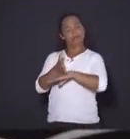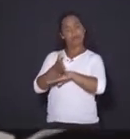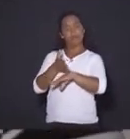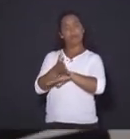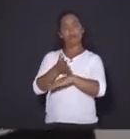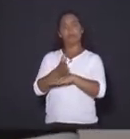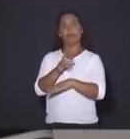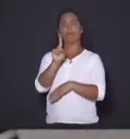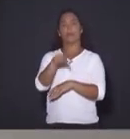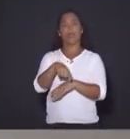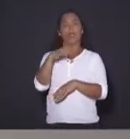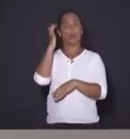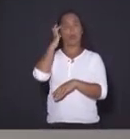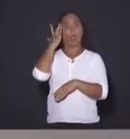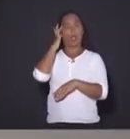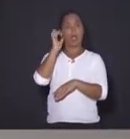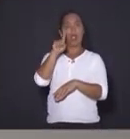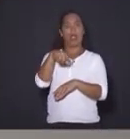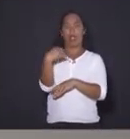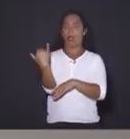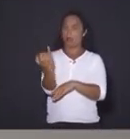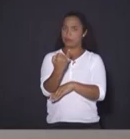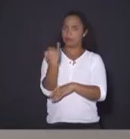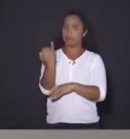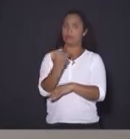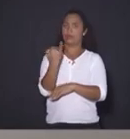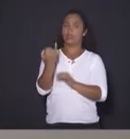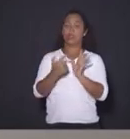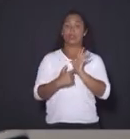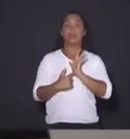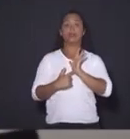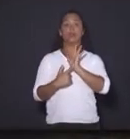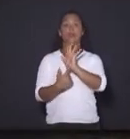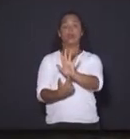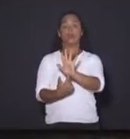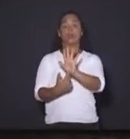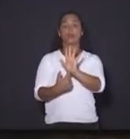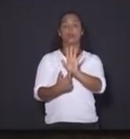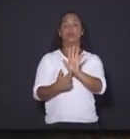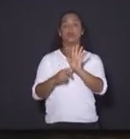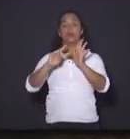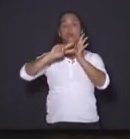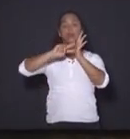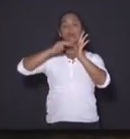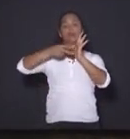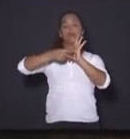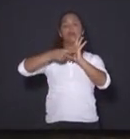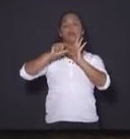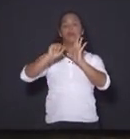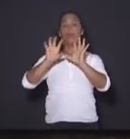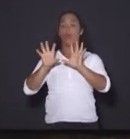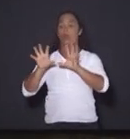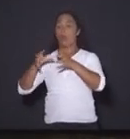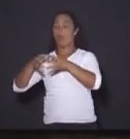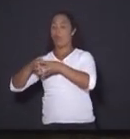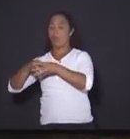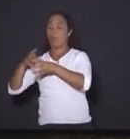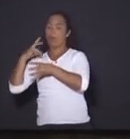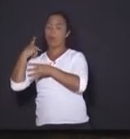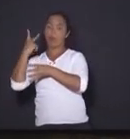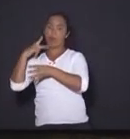aí eu acho que é importante esse aspecto a destacar é que participam dessa definição então os grupos políticos